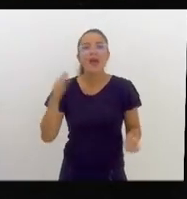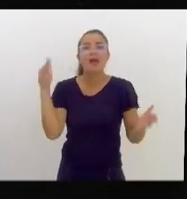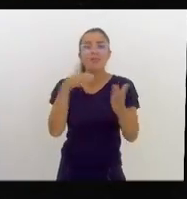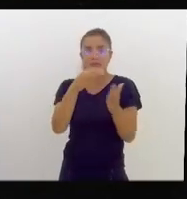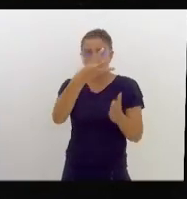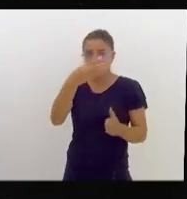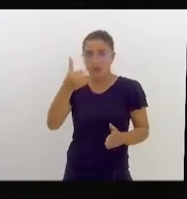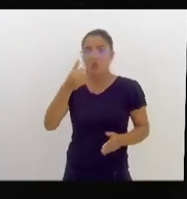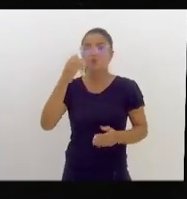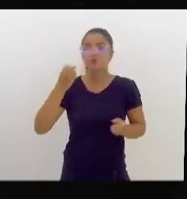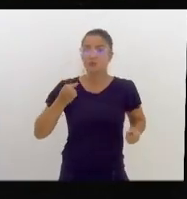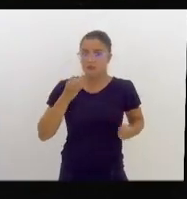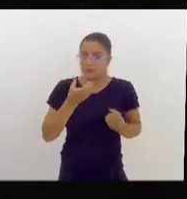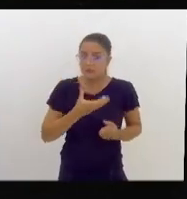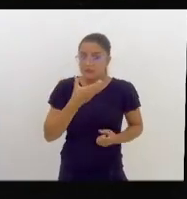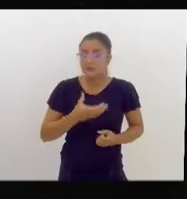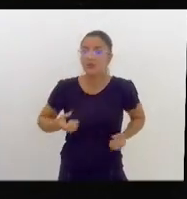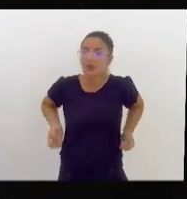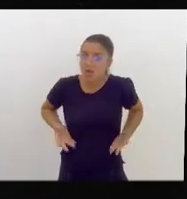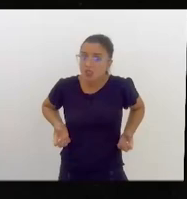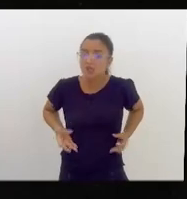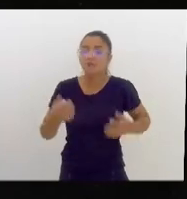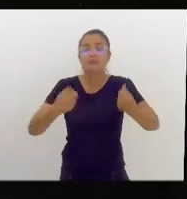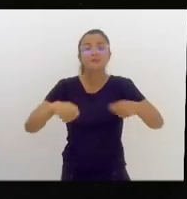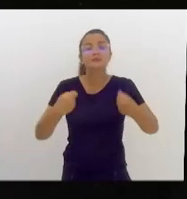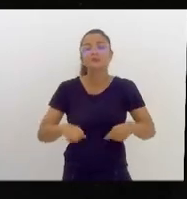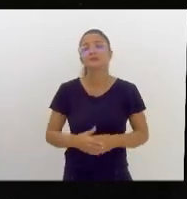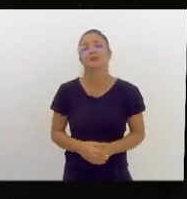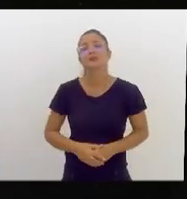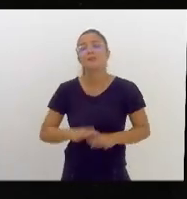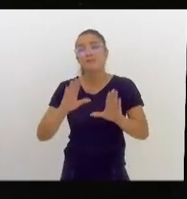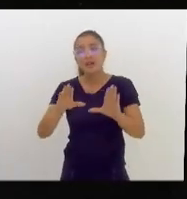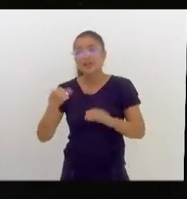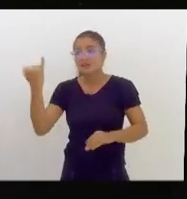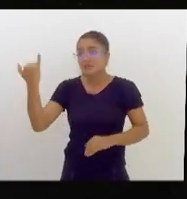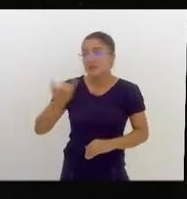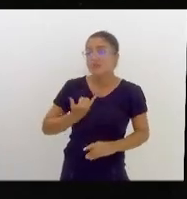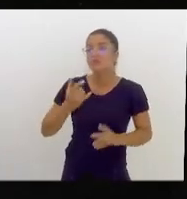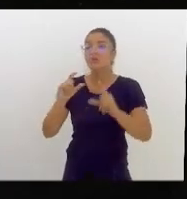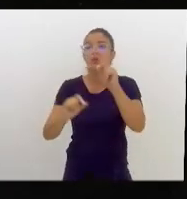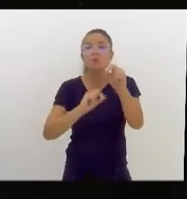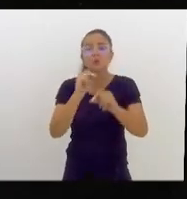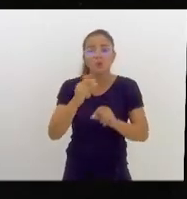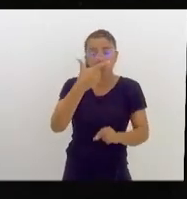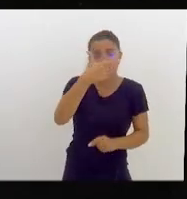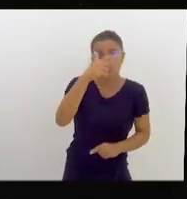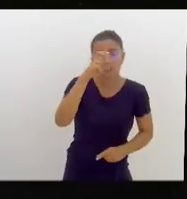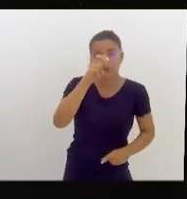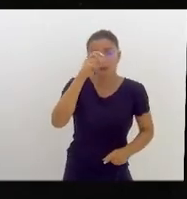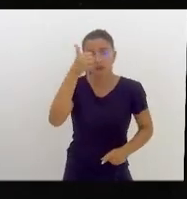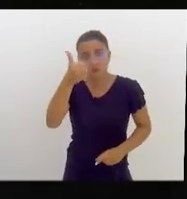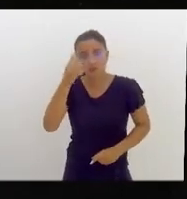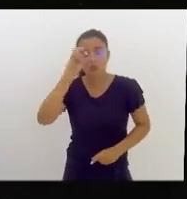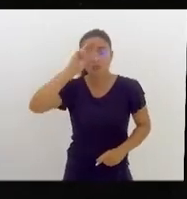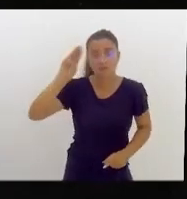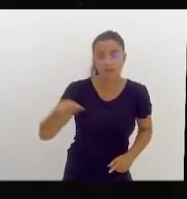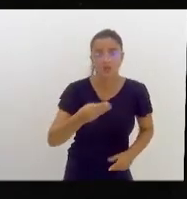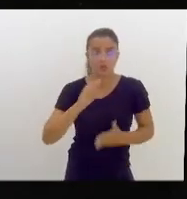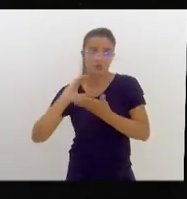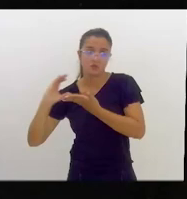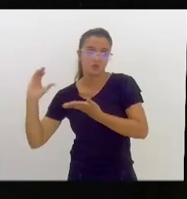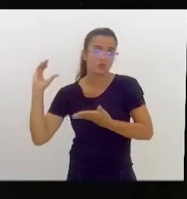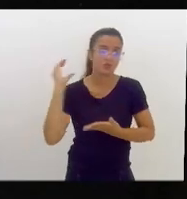Paulo, tomei conhecimento que esses recursos aqui, 251 milhões que foram repassados para do Tesouro